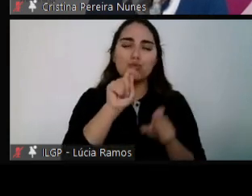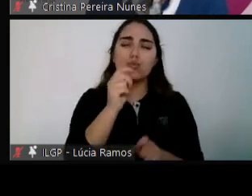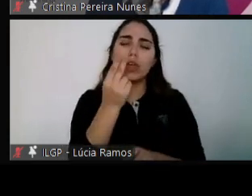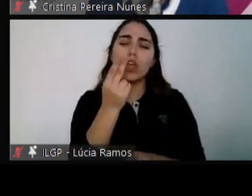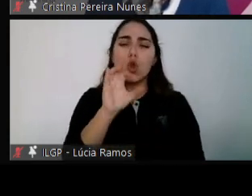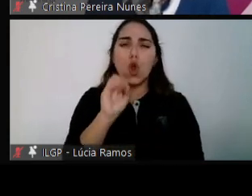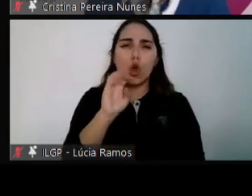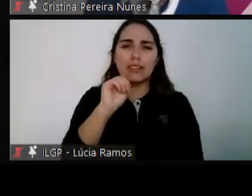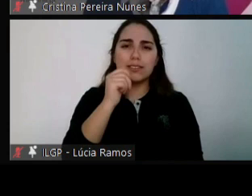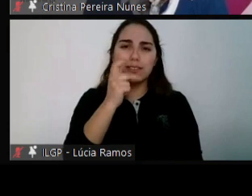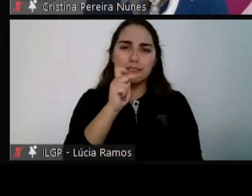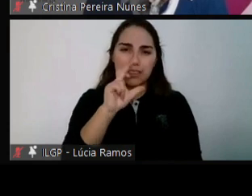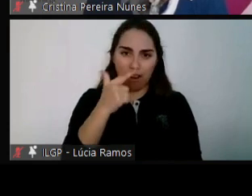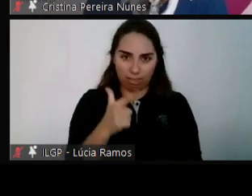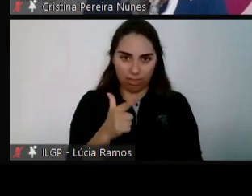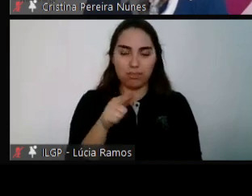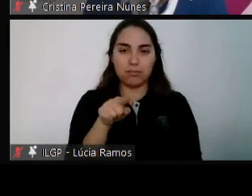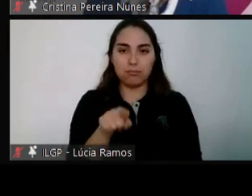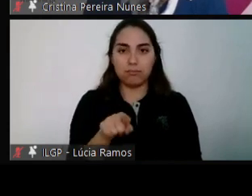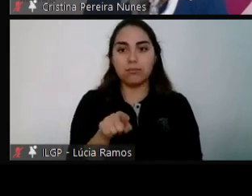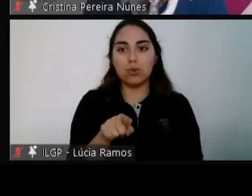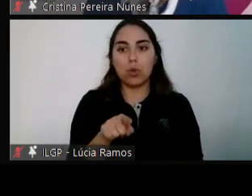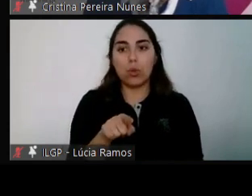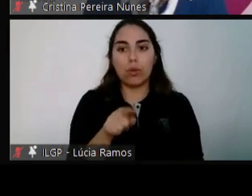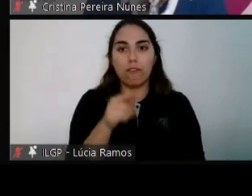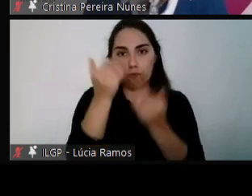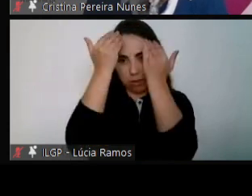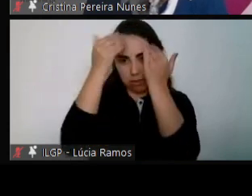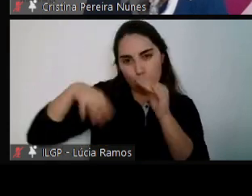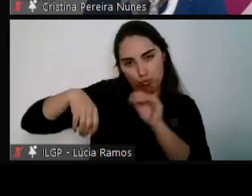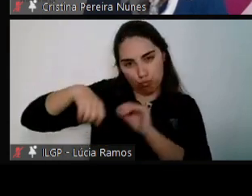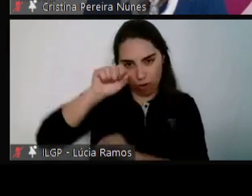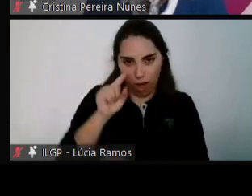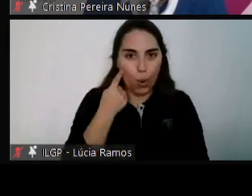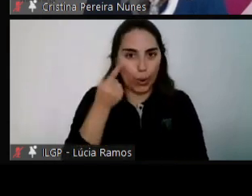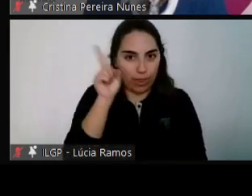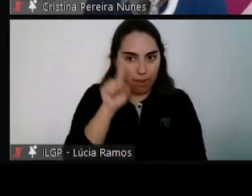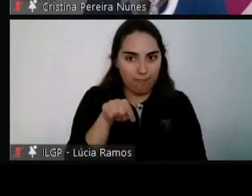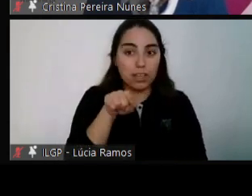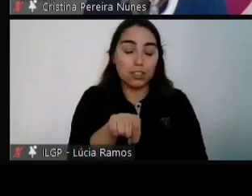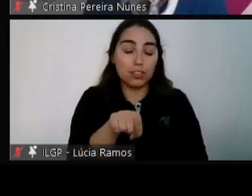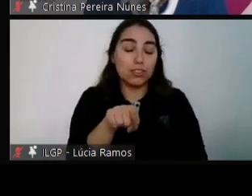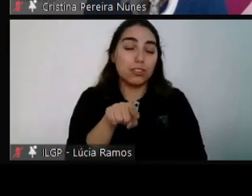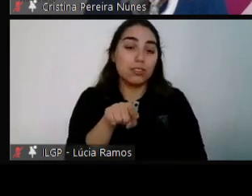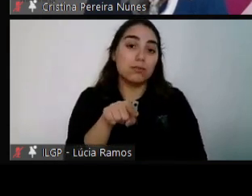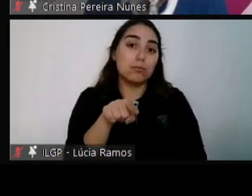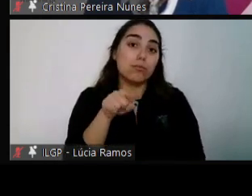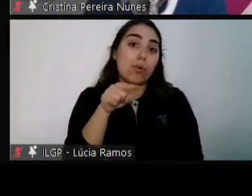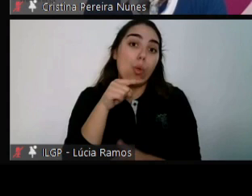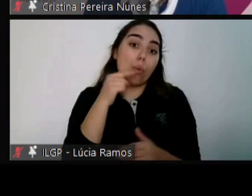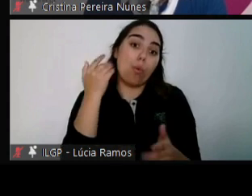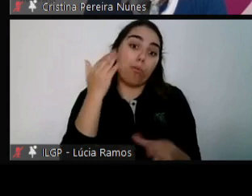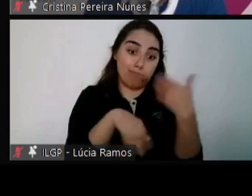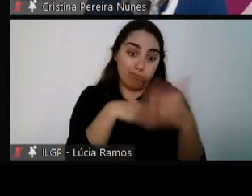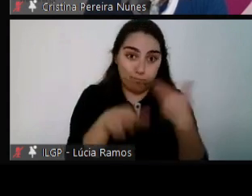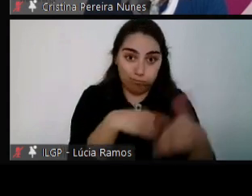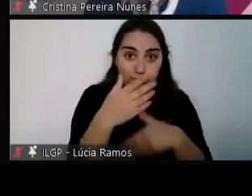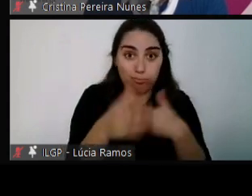depois do que eu vou explicar. É que à medida que a idade avança, os skills digitais caem, não é? São